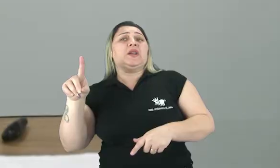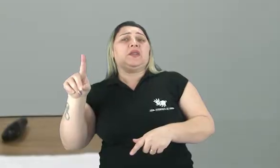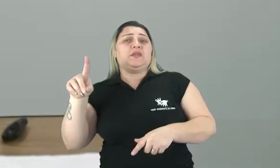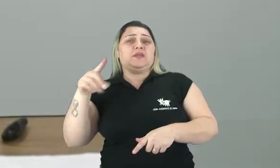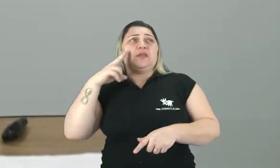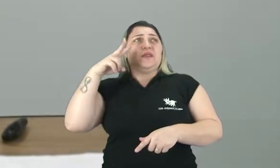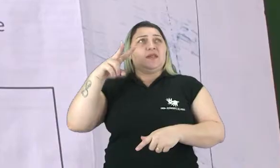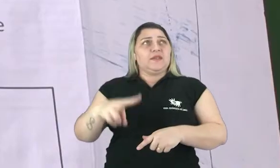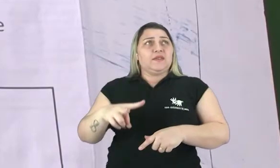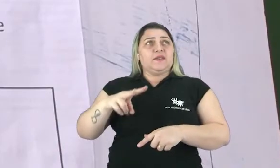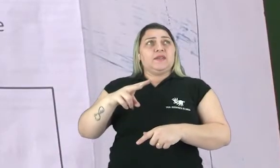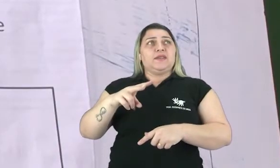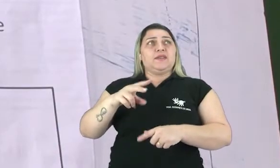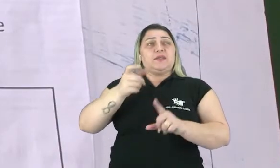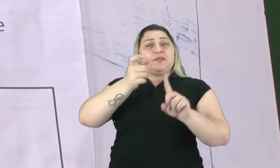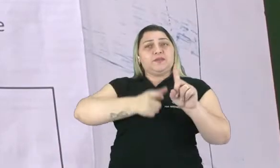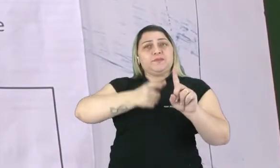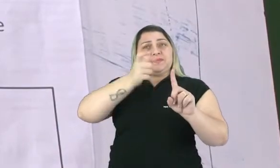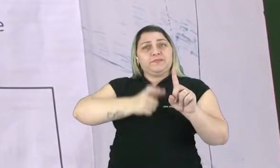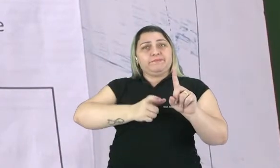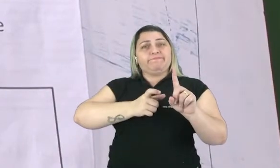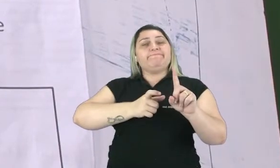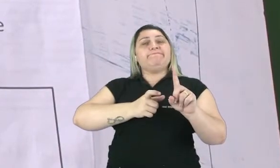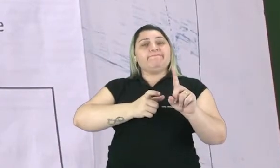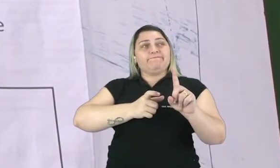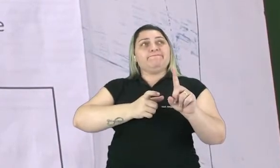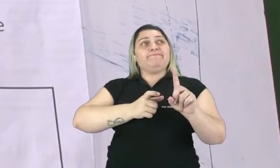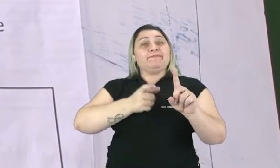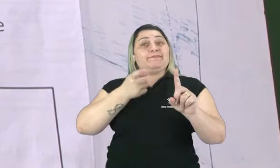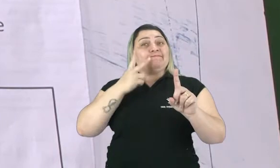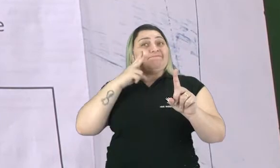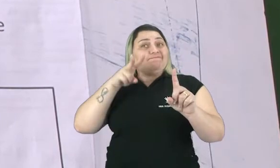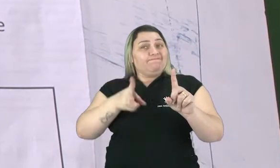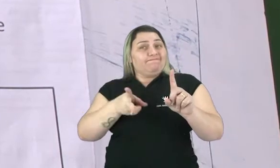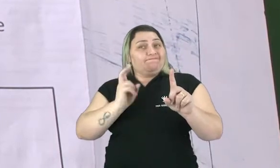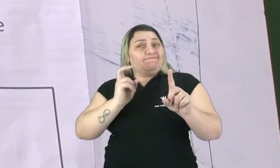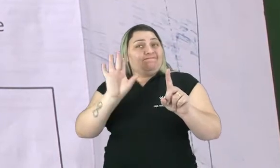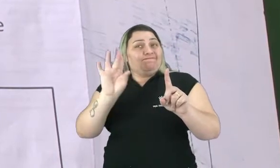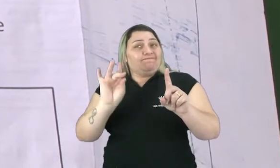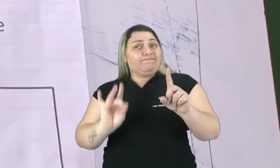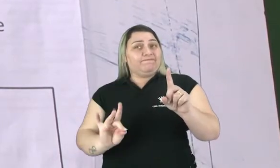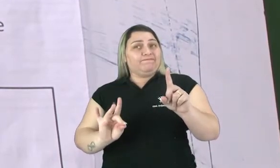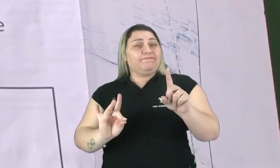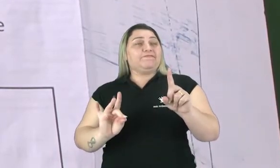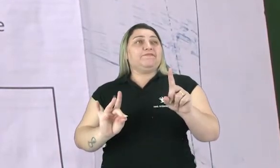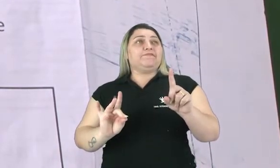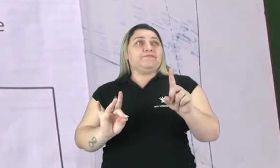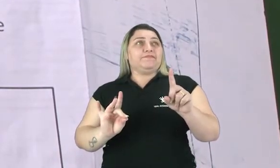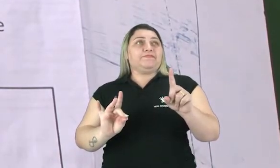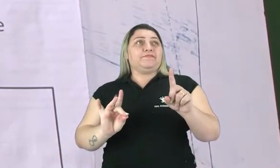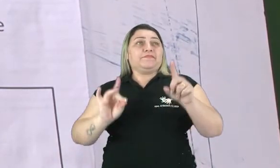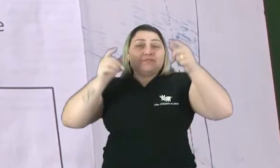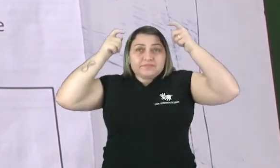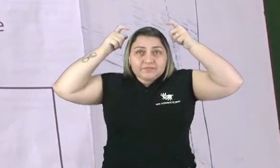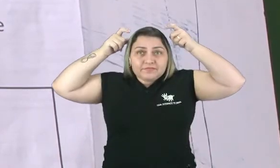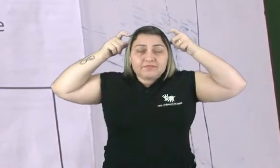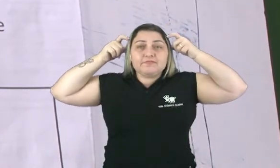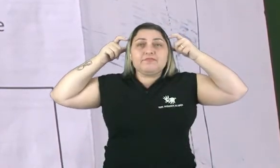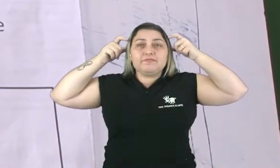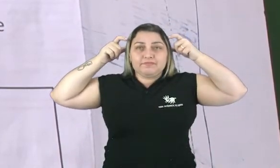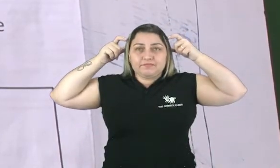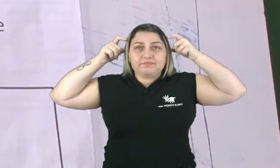esse personagem aqui, ele está, se você observar os detalhes, ó, ele está com chapéu